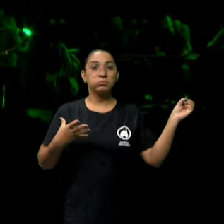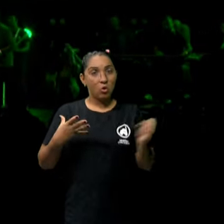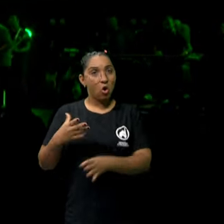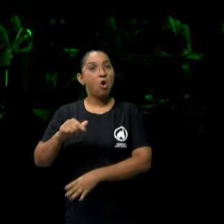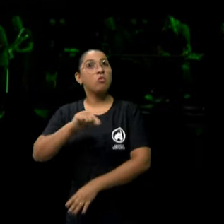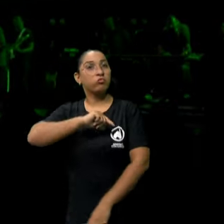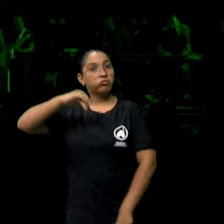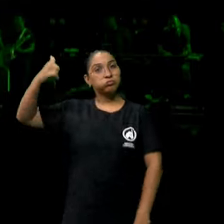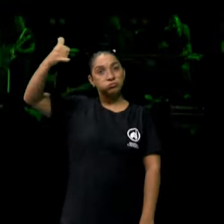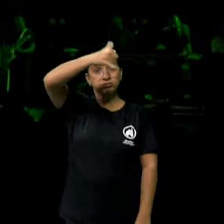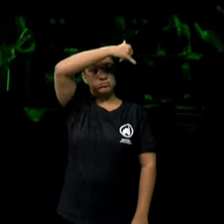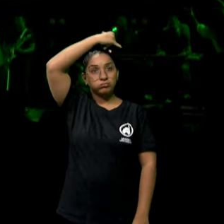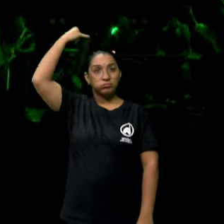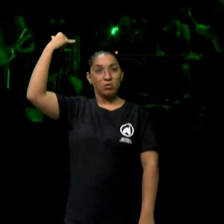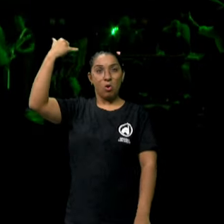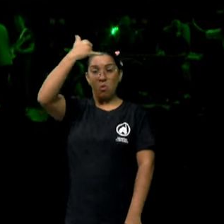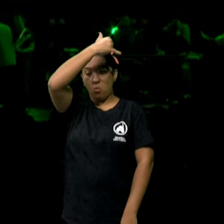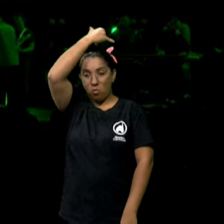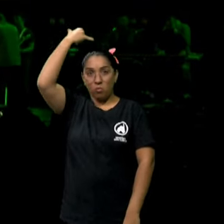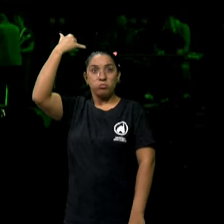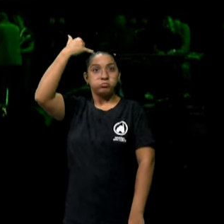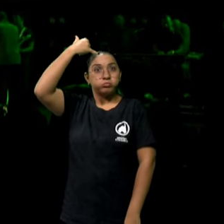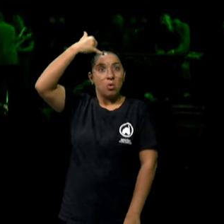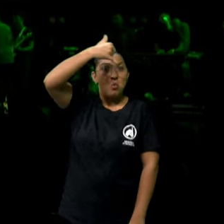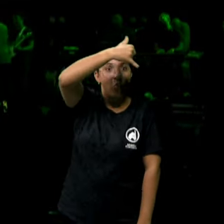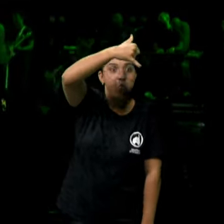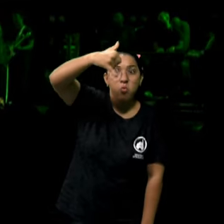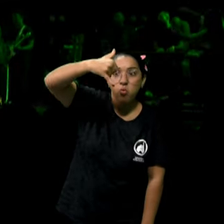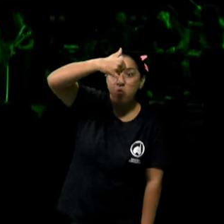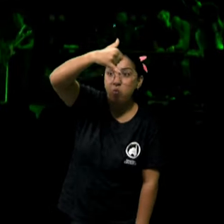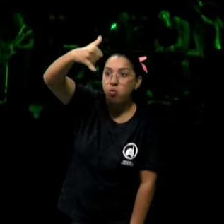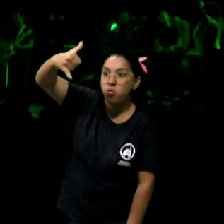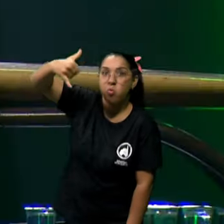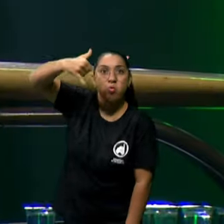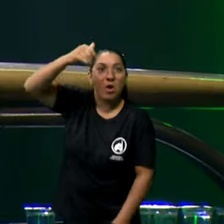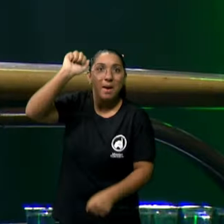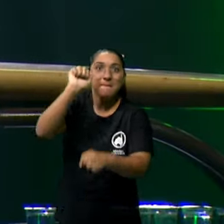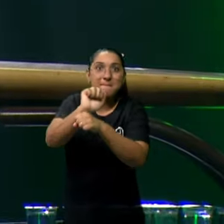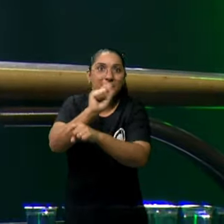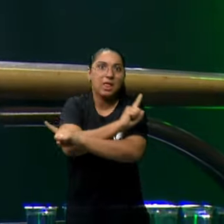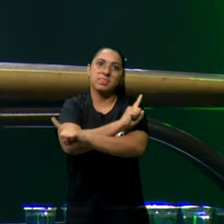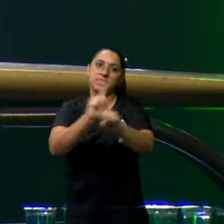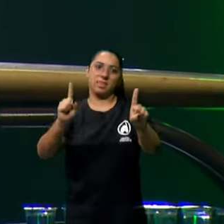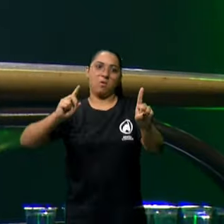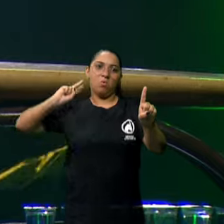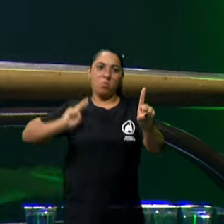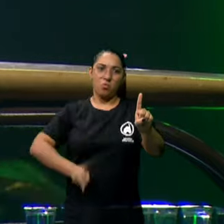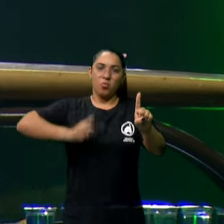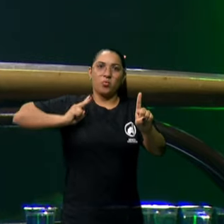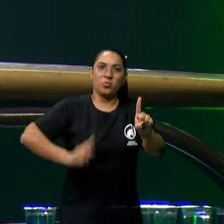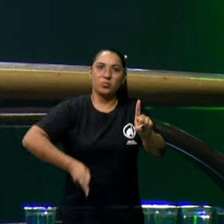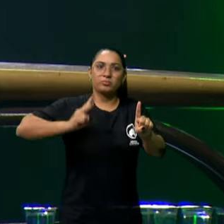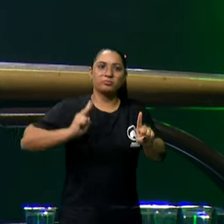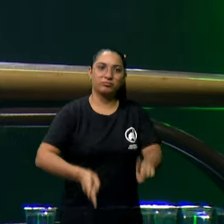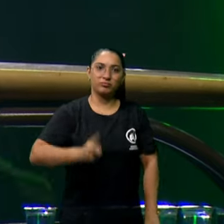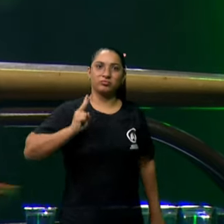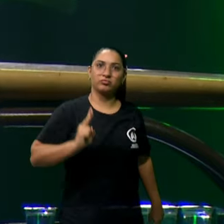Esse óleo começou a ser derramado sobre a tua cabeça e não vai parar mais até o final desse congresso